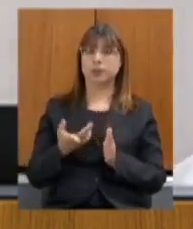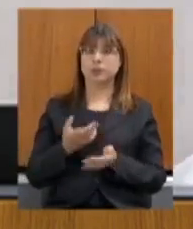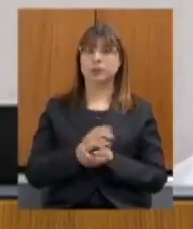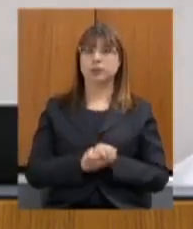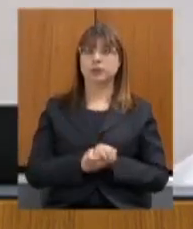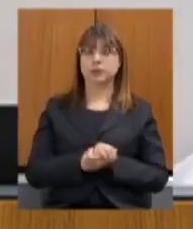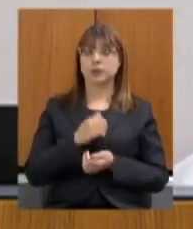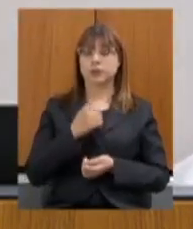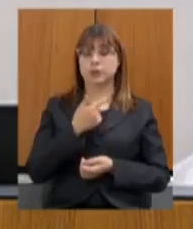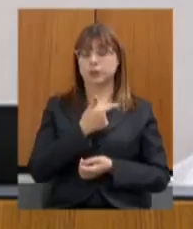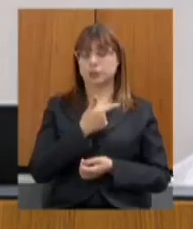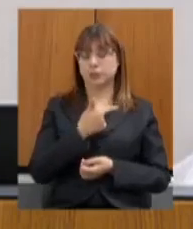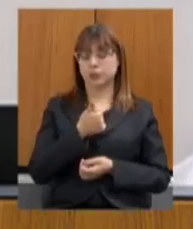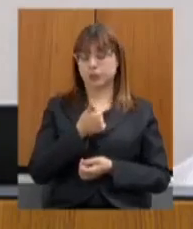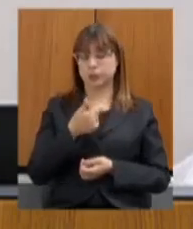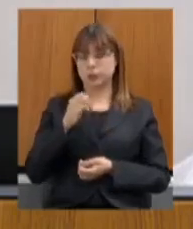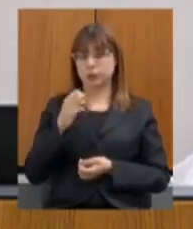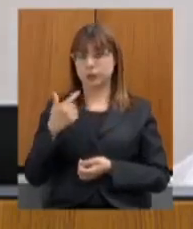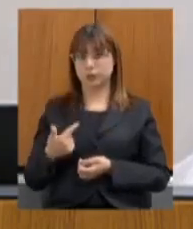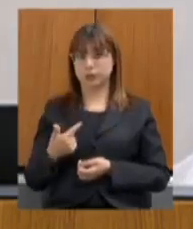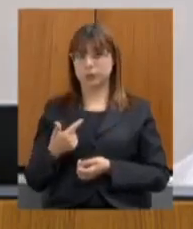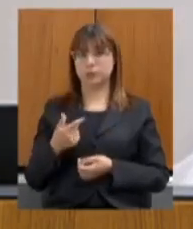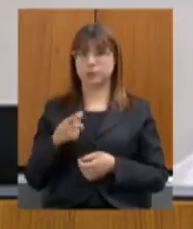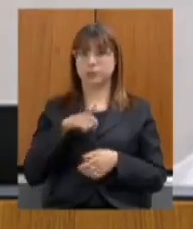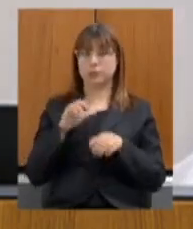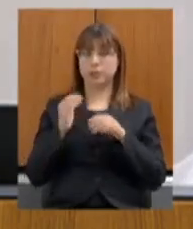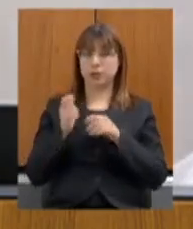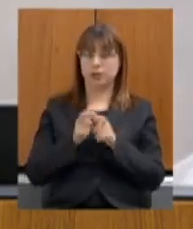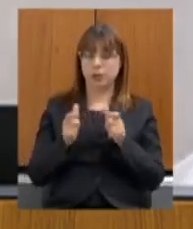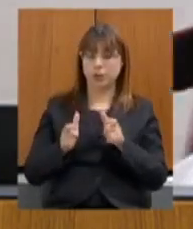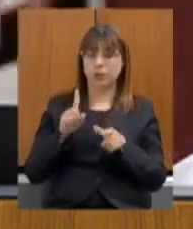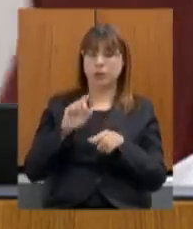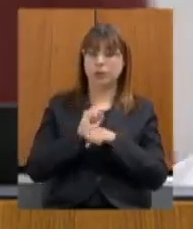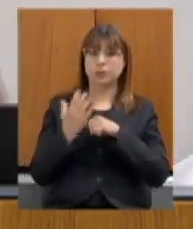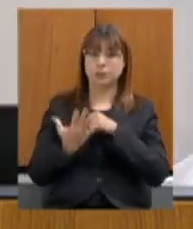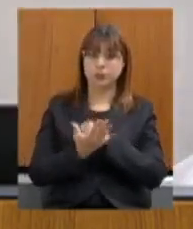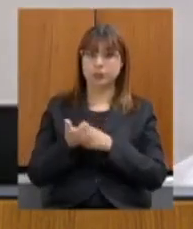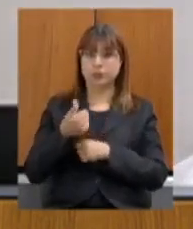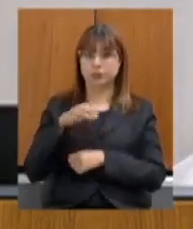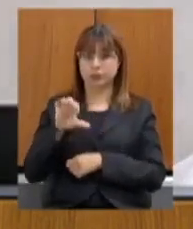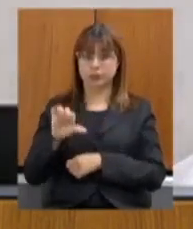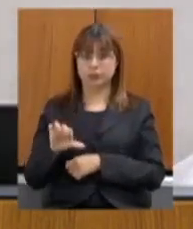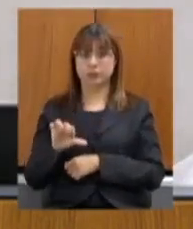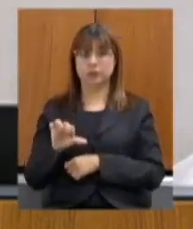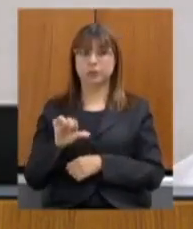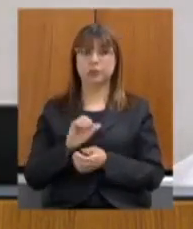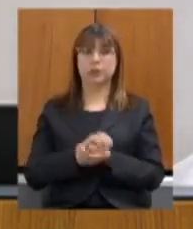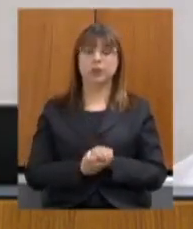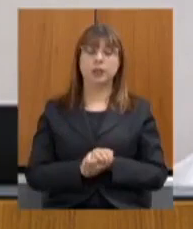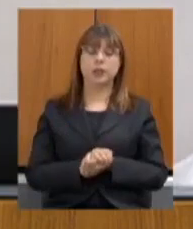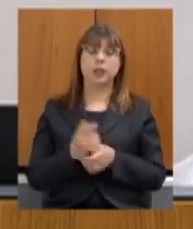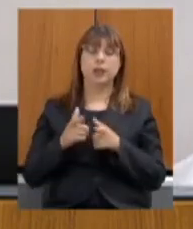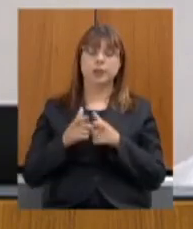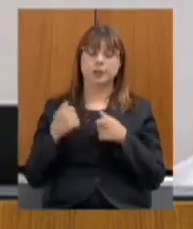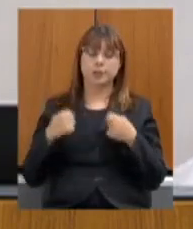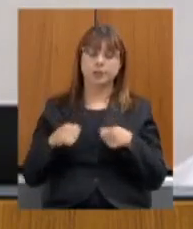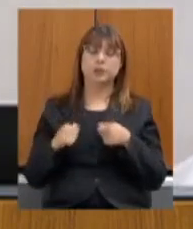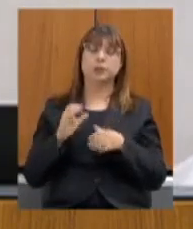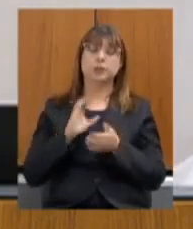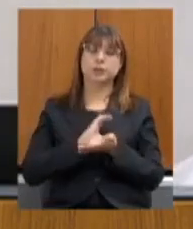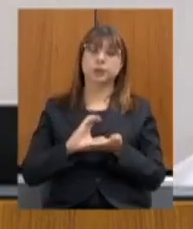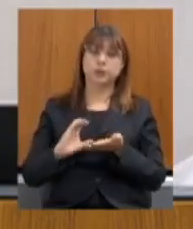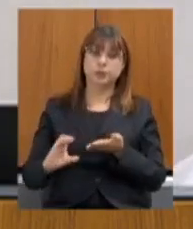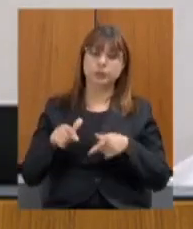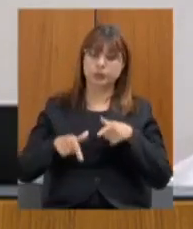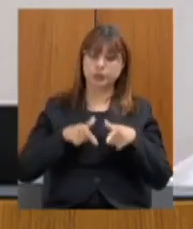Diante do cenário que se desenhou em 2020, principalmente da ocorrência da pandemia COVID-19, de suas consequências, dada a maior necessidade de investir em